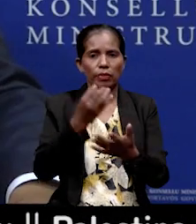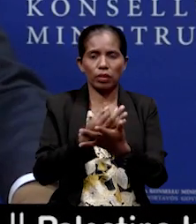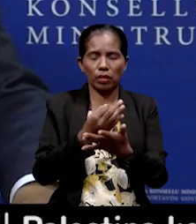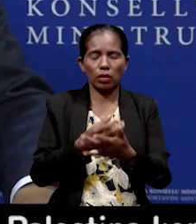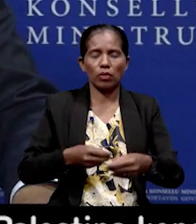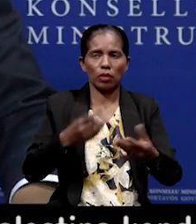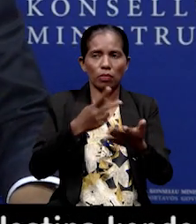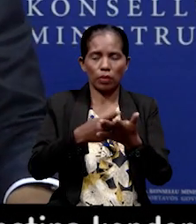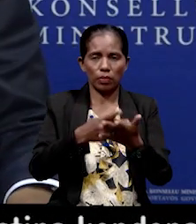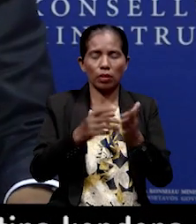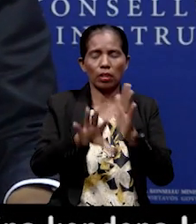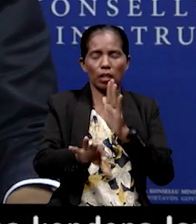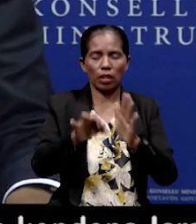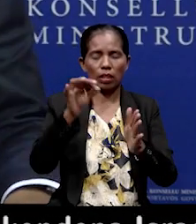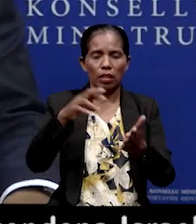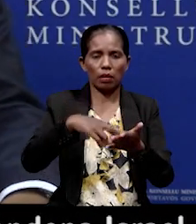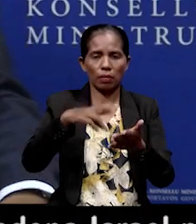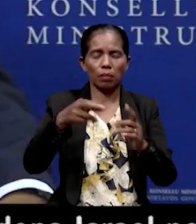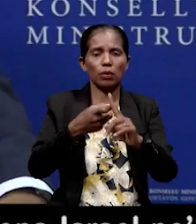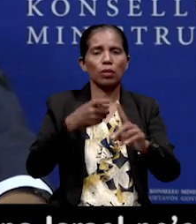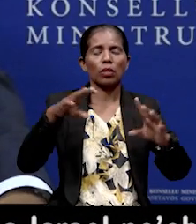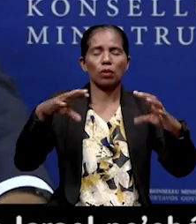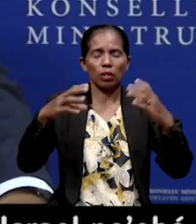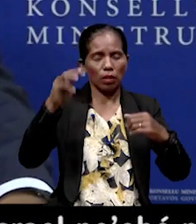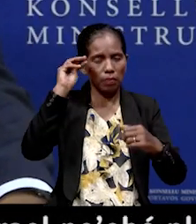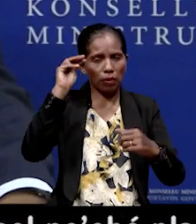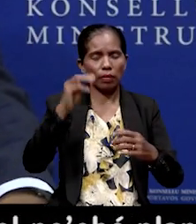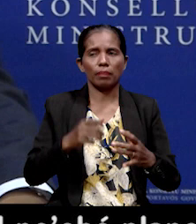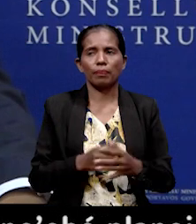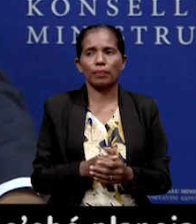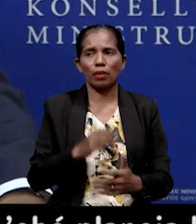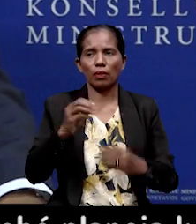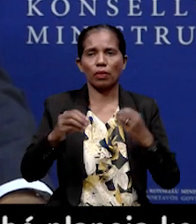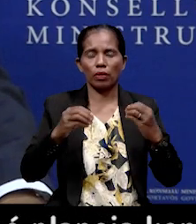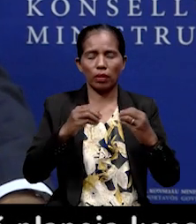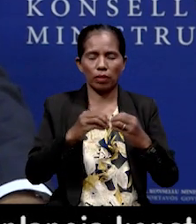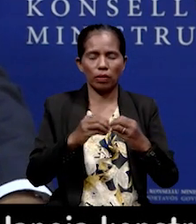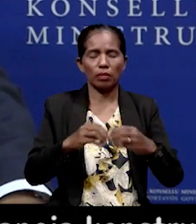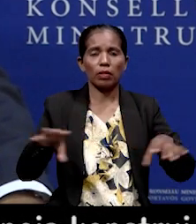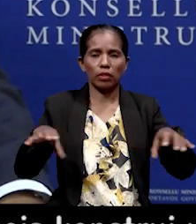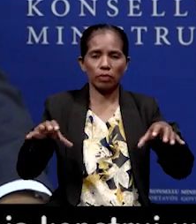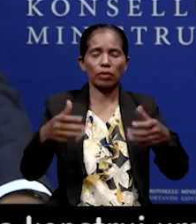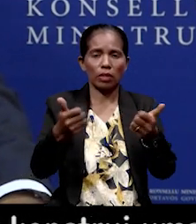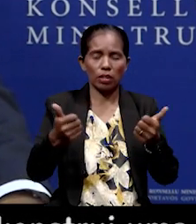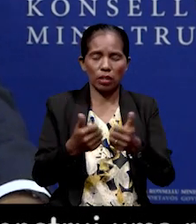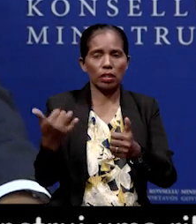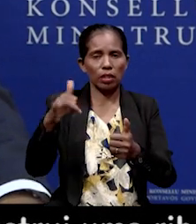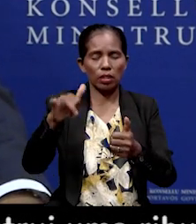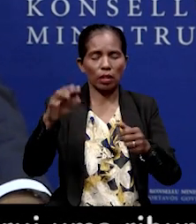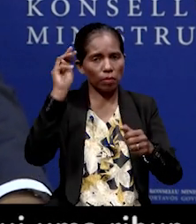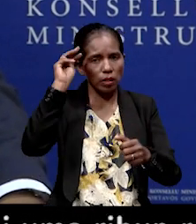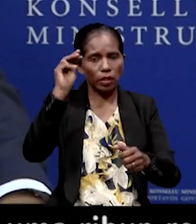no propõe no reta na aprovação do Conselho Ministro, pagamento suplementar ida para funcionário no agente sira, Ministério de Finanças